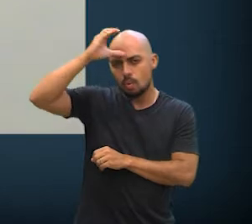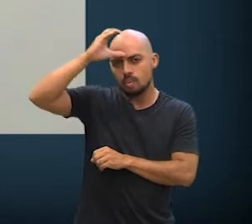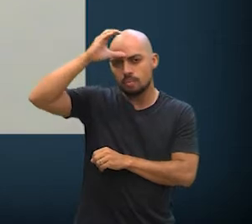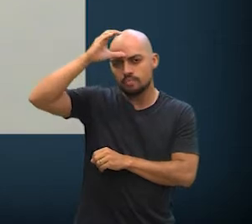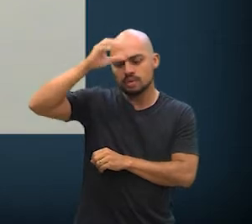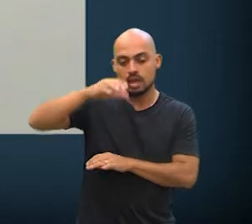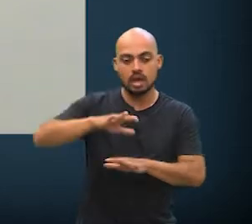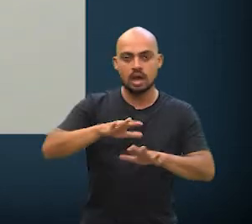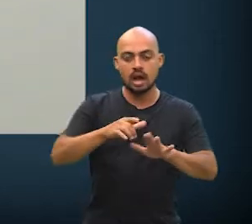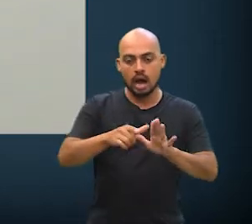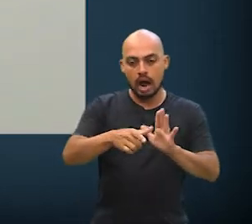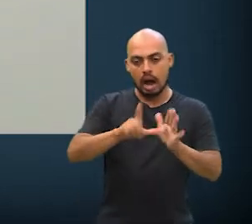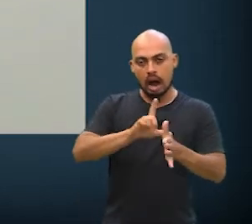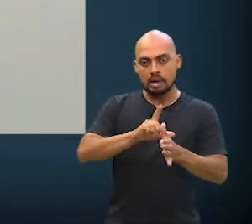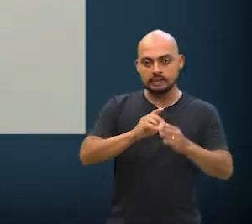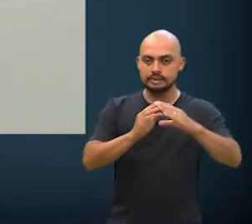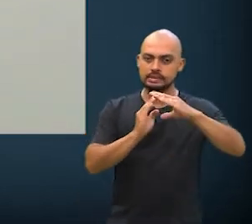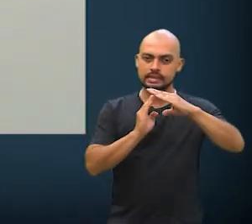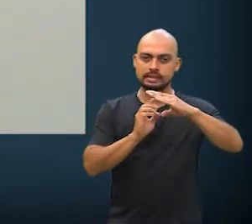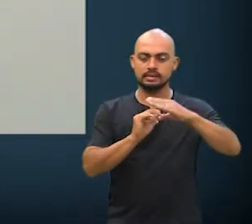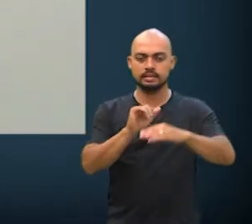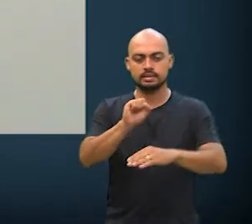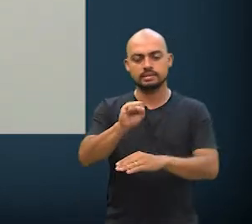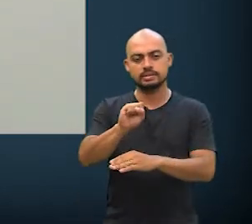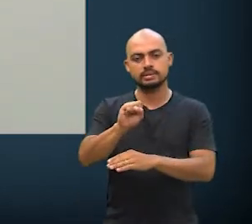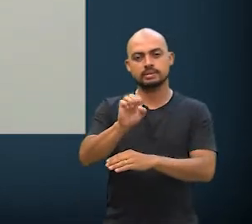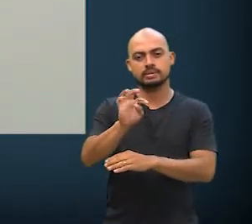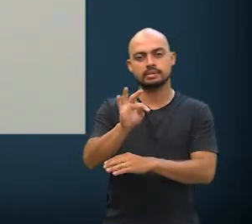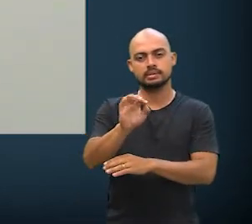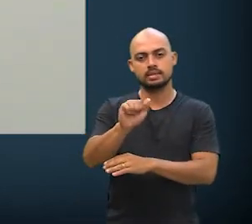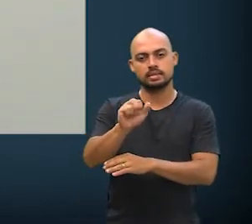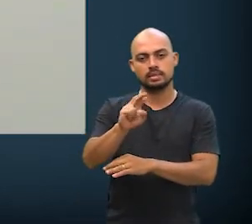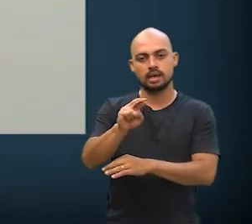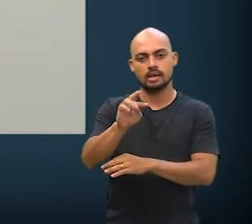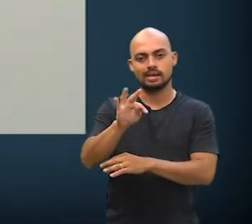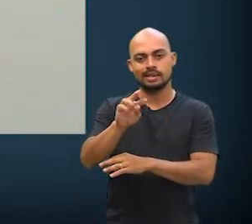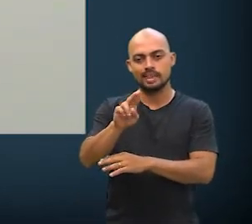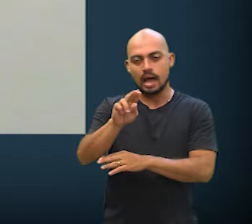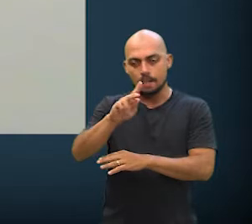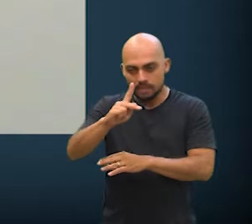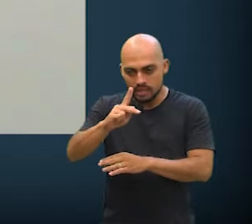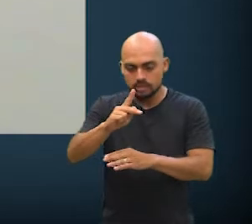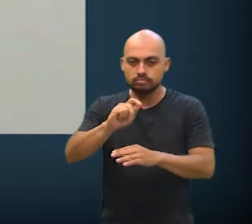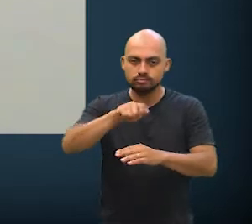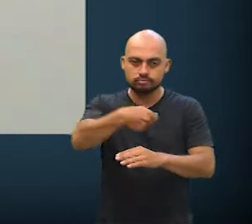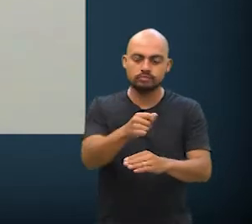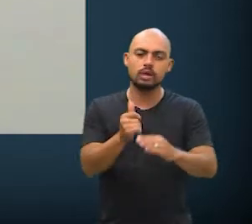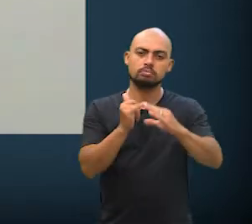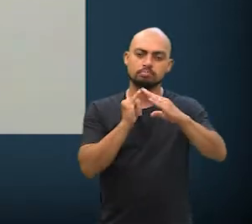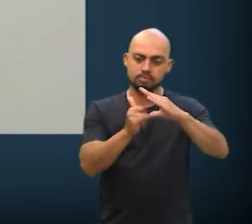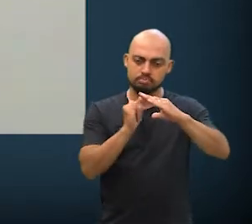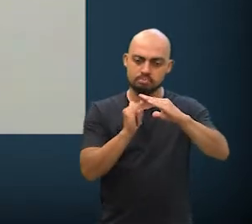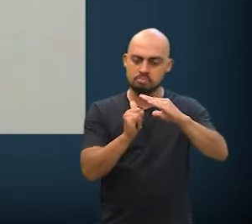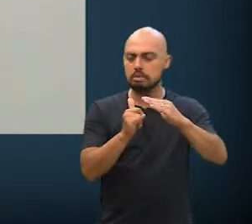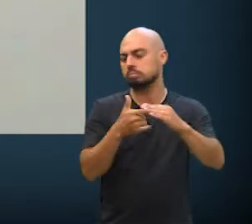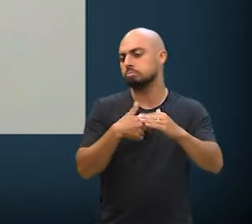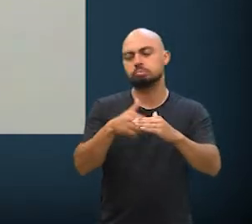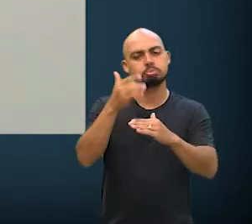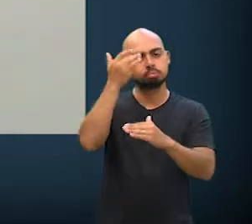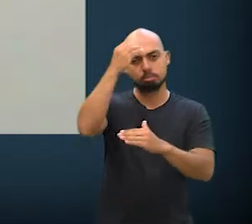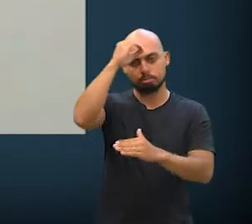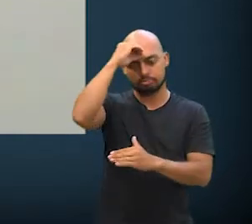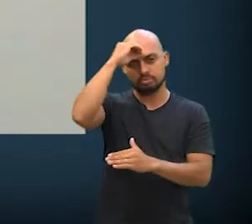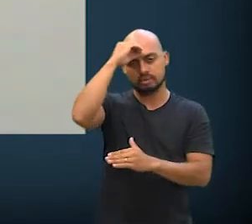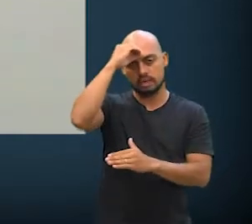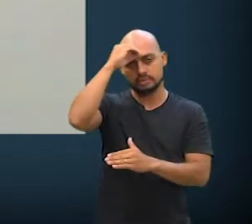ideia que era uma startup, o conceito Lean, né, de produção ágil, de desenvolvimento, de tecnologia. E o primeiro ponto que a